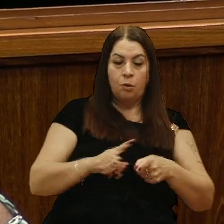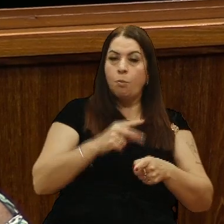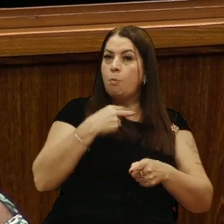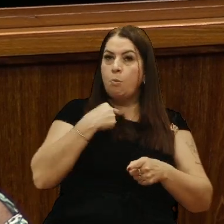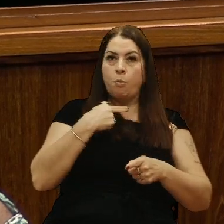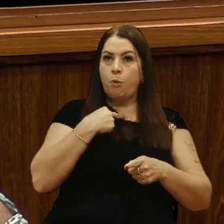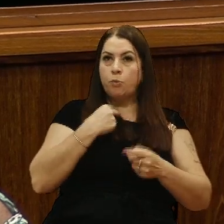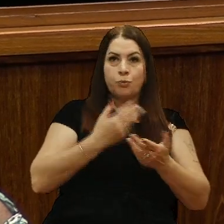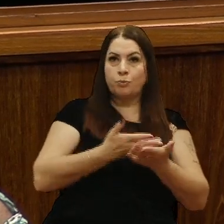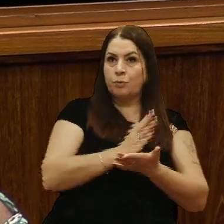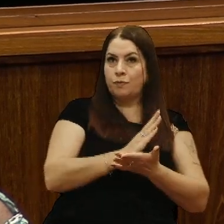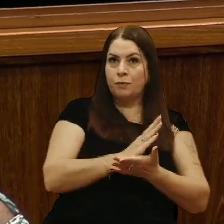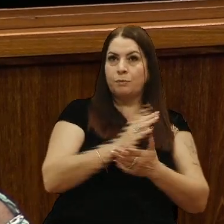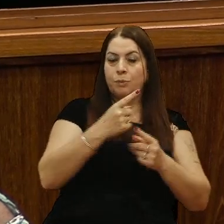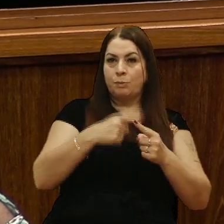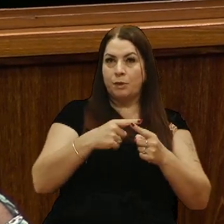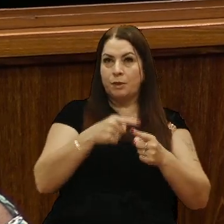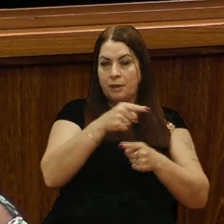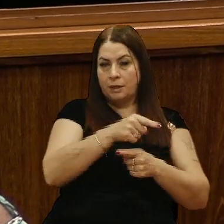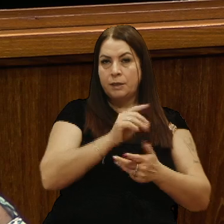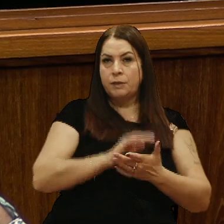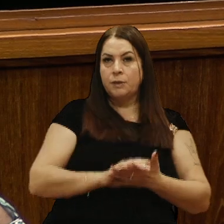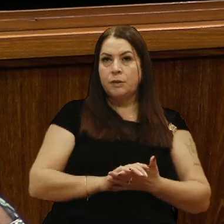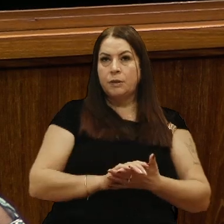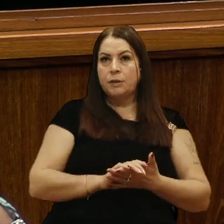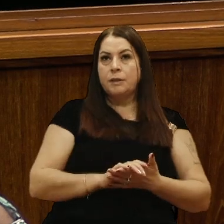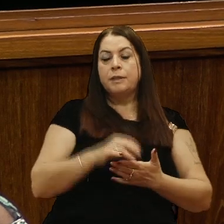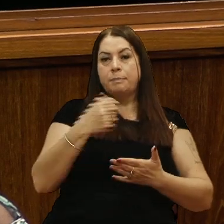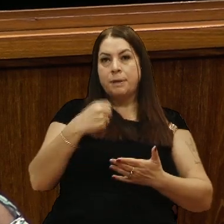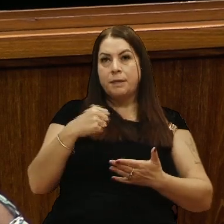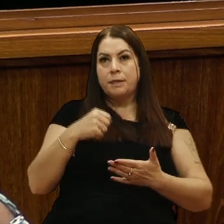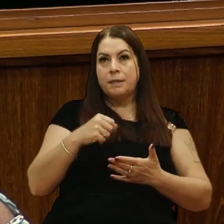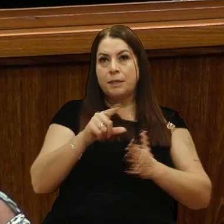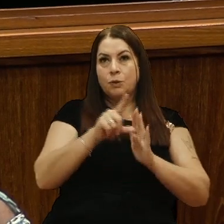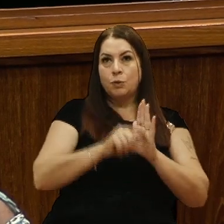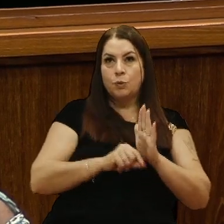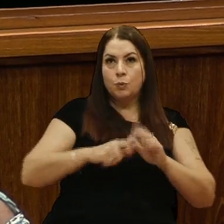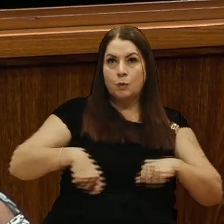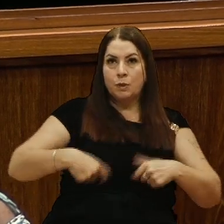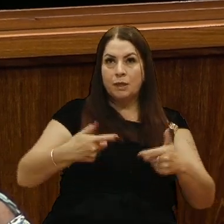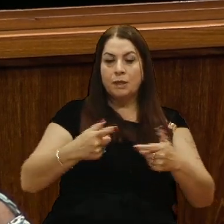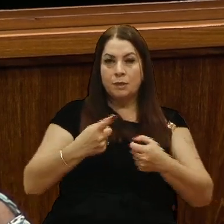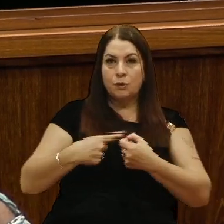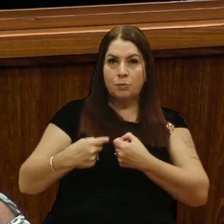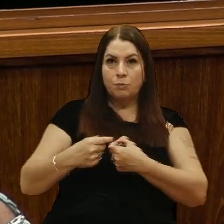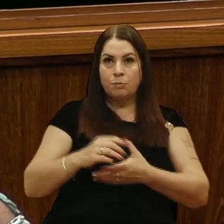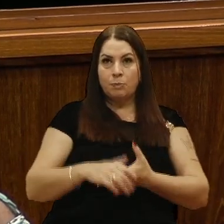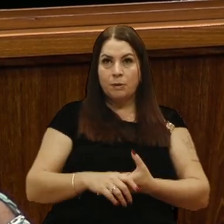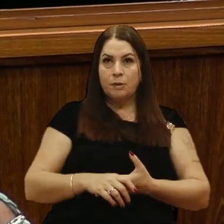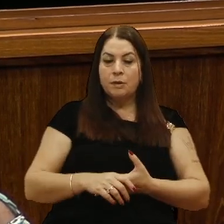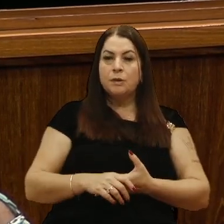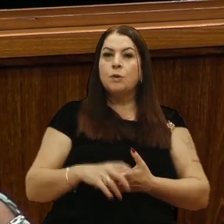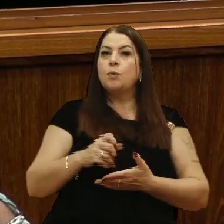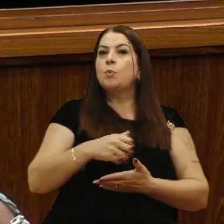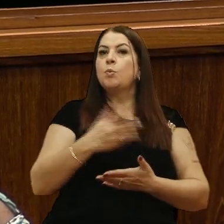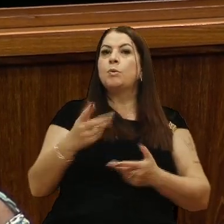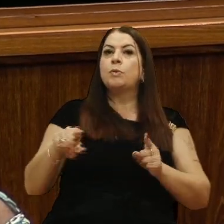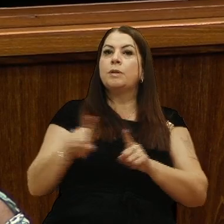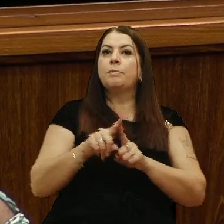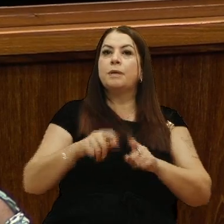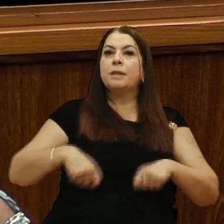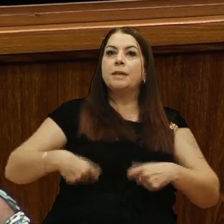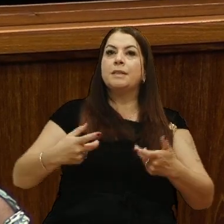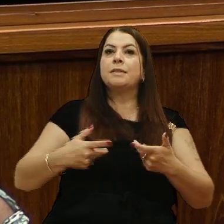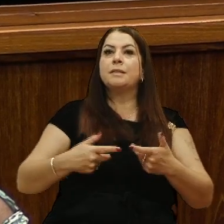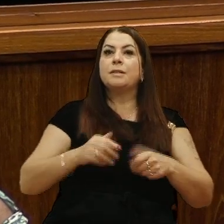pode aprovar, porque tem essa questão de que a gente precisa reduzir os gastos no nosso município. Mas e o quanto nós estamos gastando